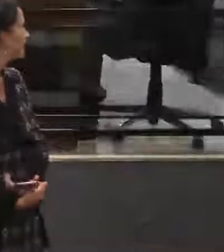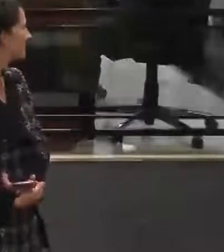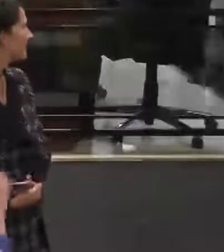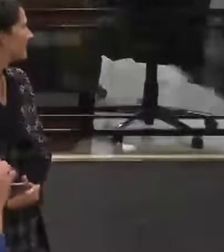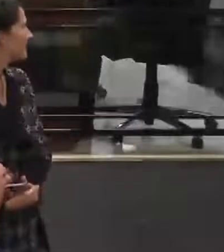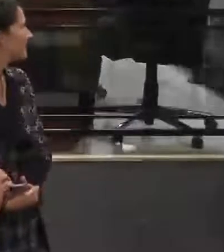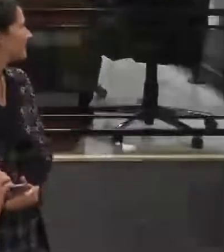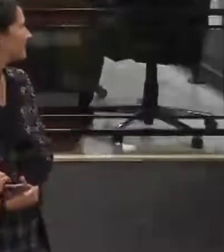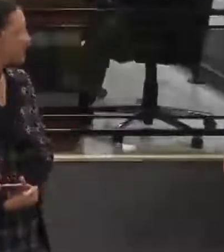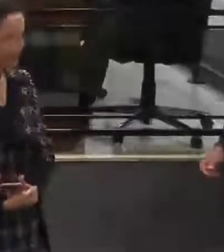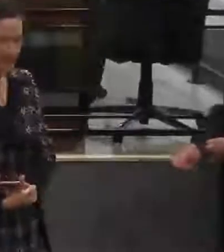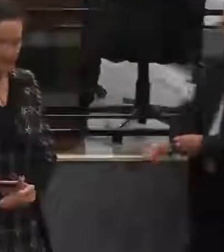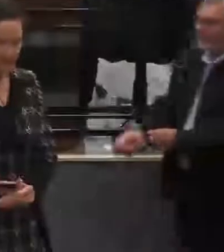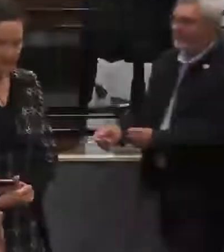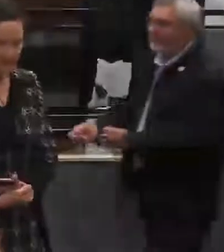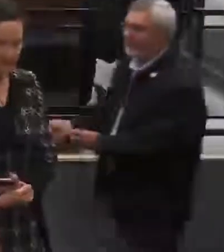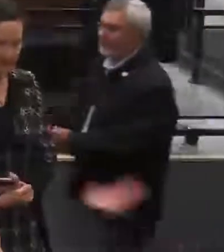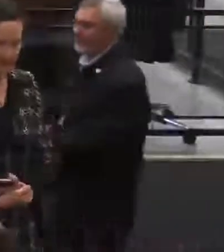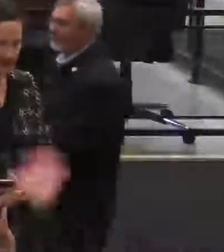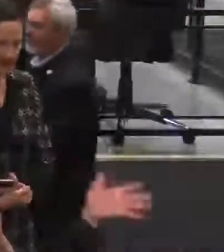expediente.